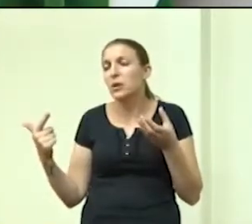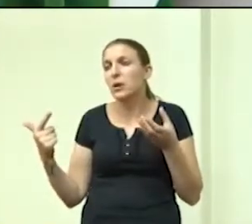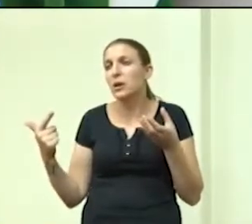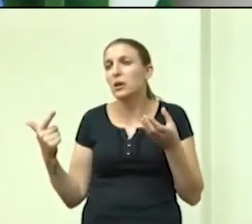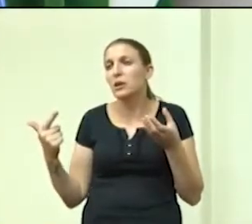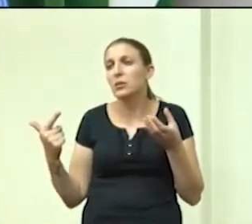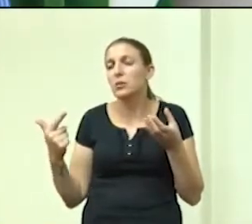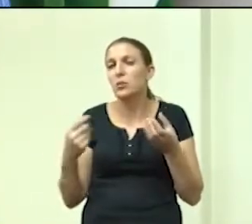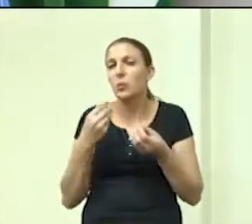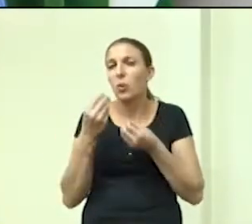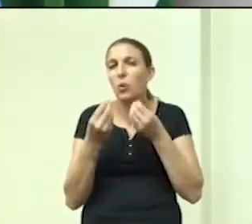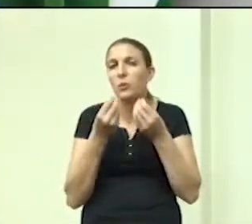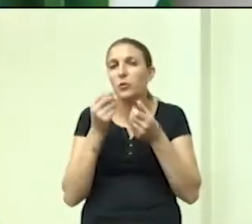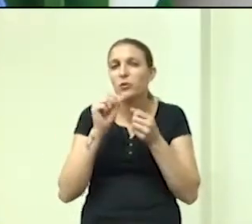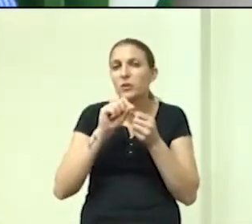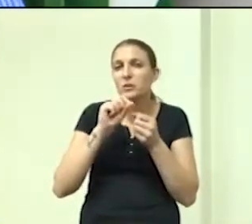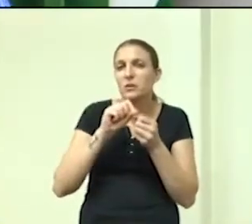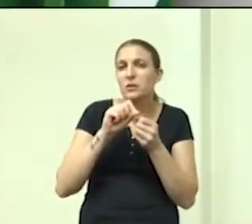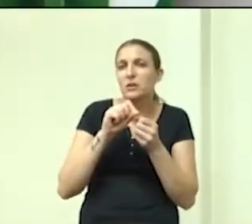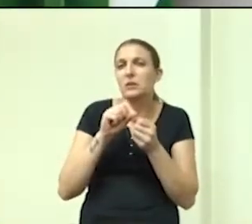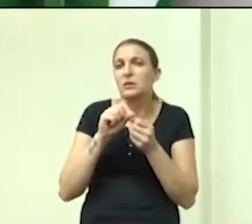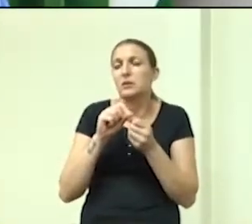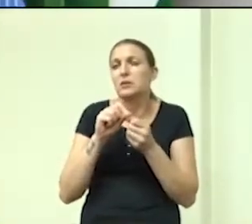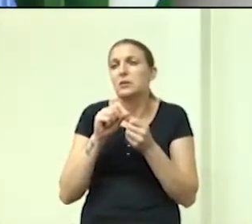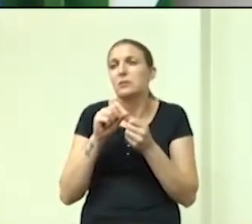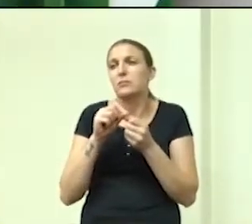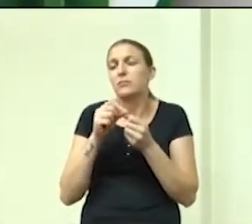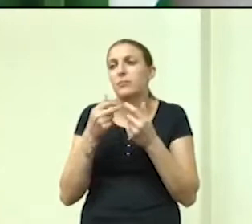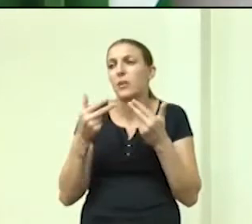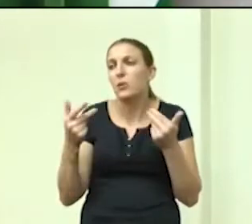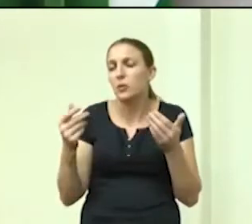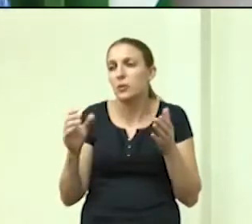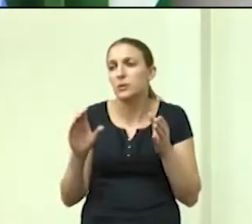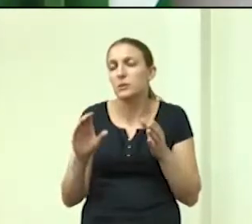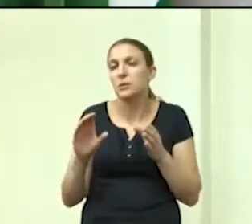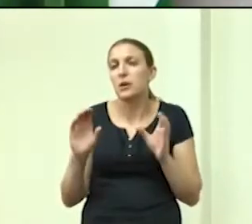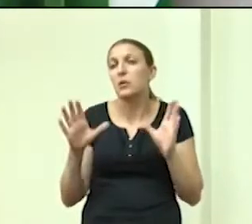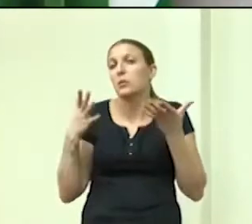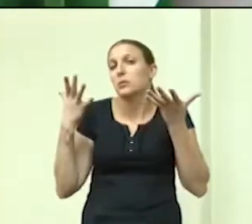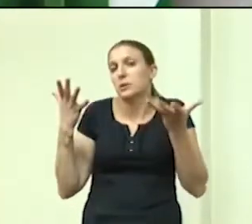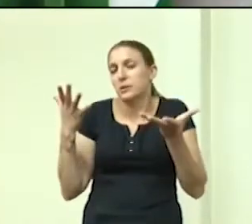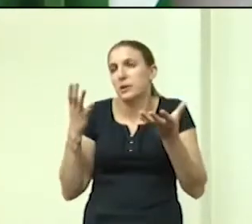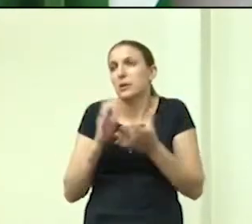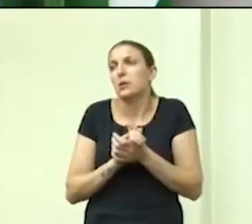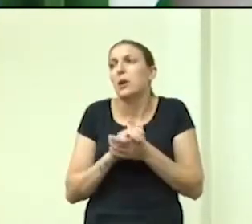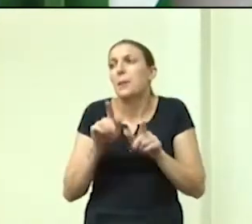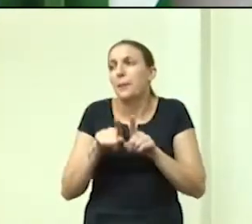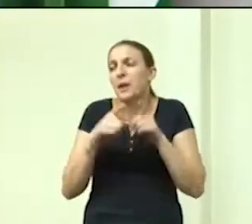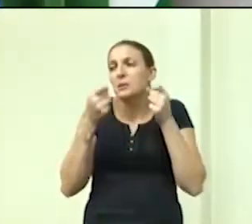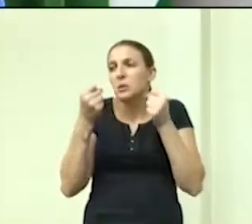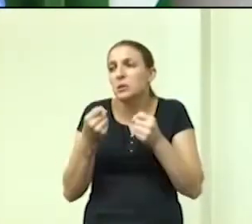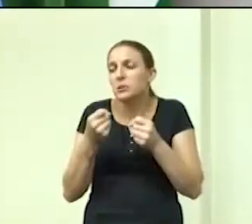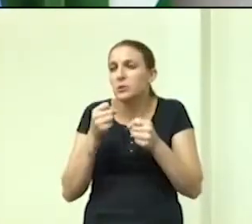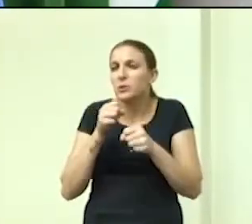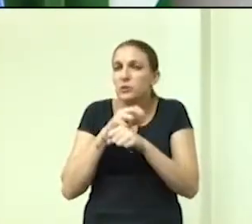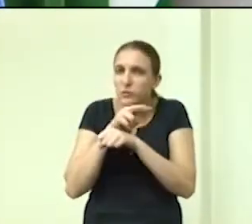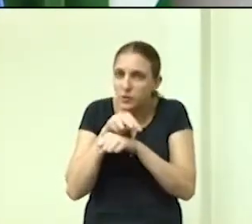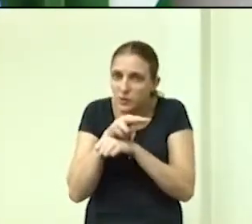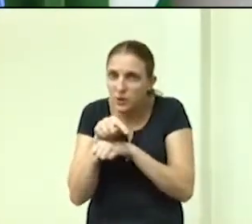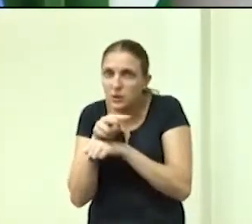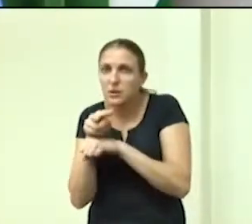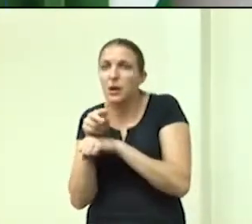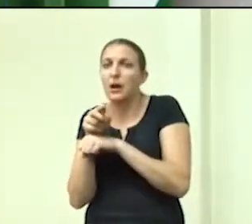mérito de fazer com que as coisas aconteçam. E sim, então, a nossa função de fiscalizar, a nossa função de sugerir, de